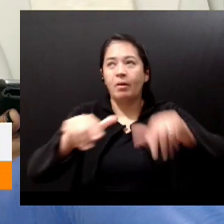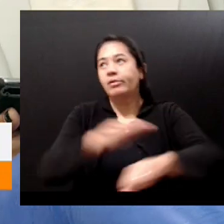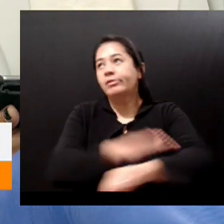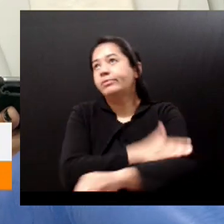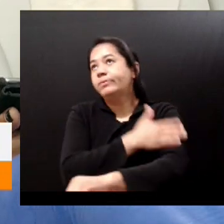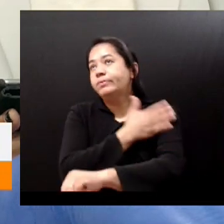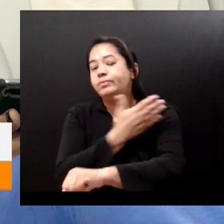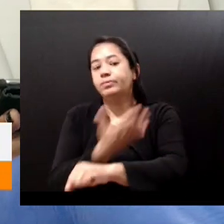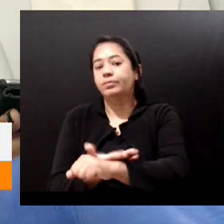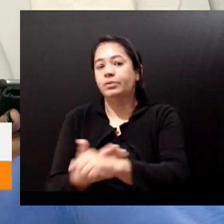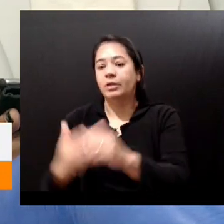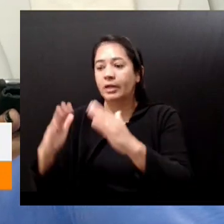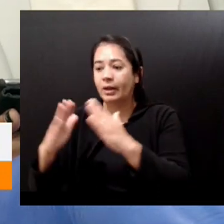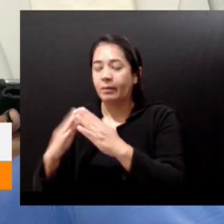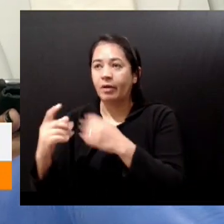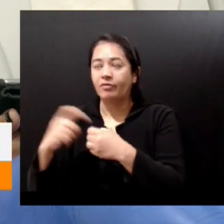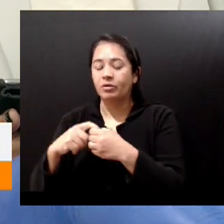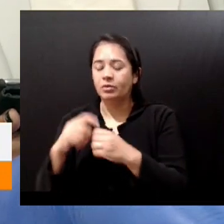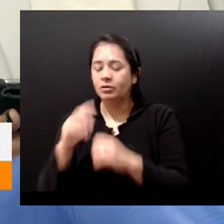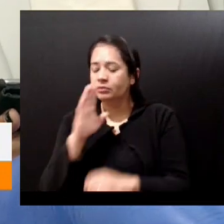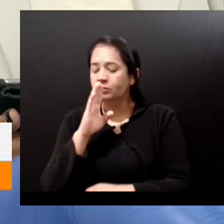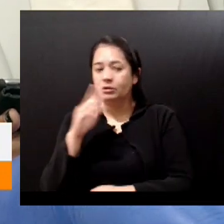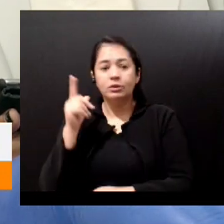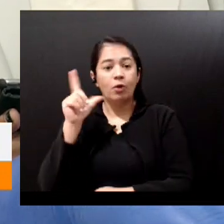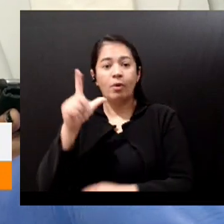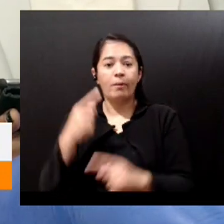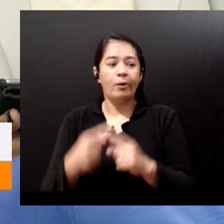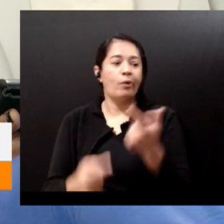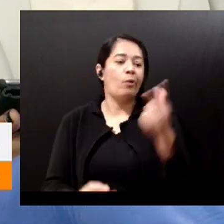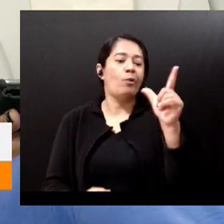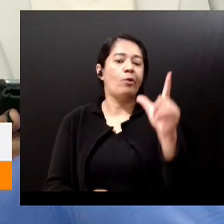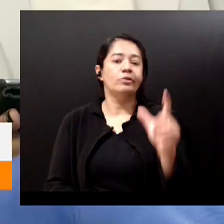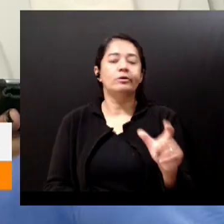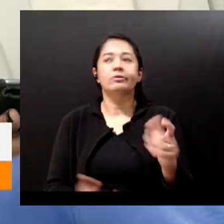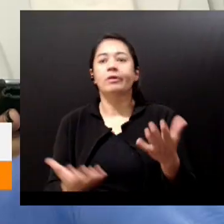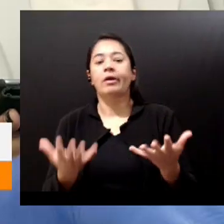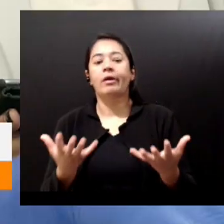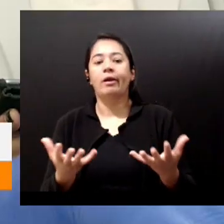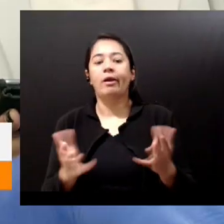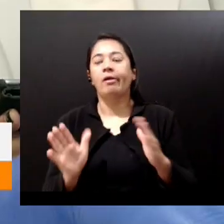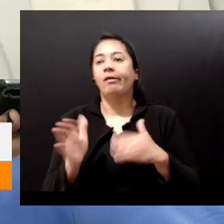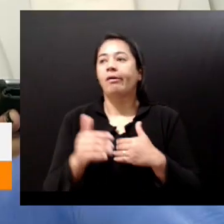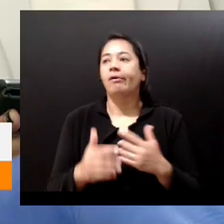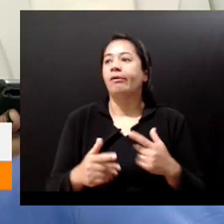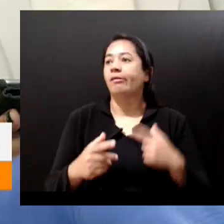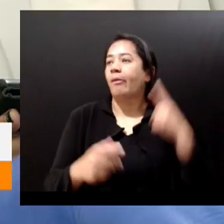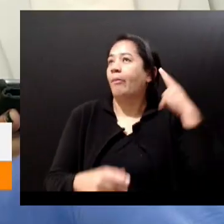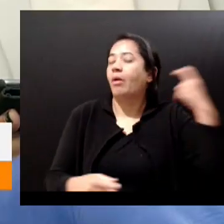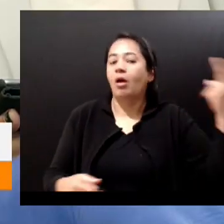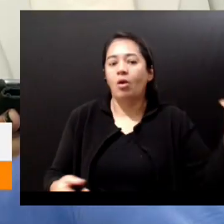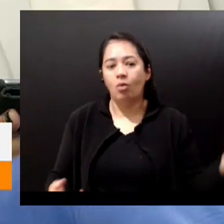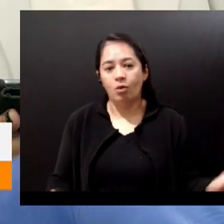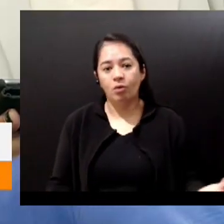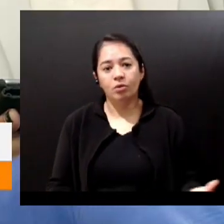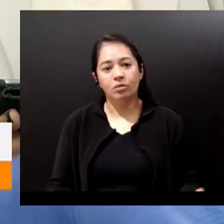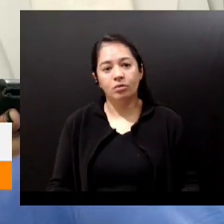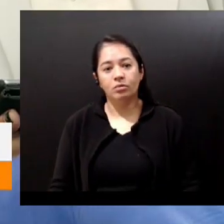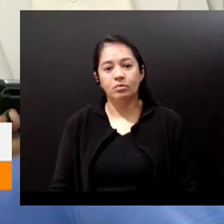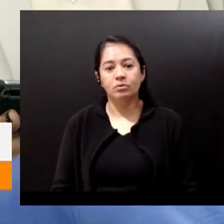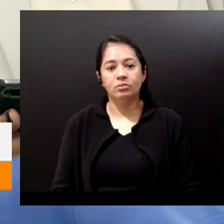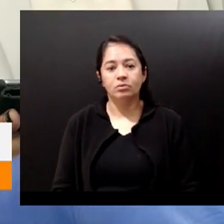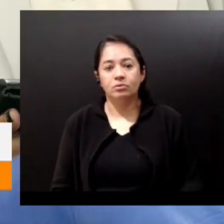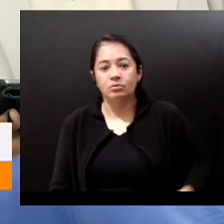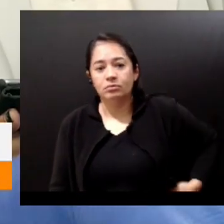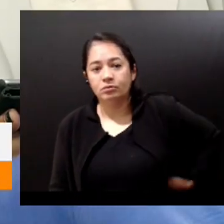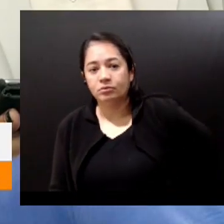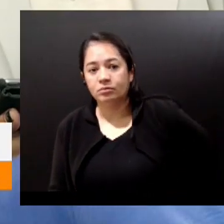em silêncio e não conseguem porque o outro quer fazer daquele momento ali, né, de retorno para sua casa, uma grande festa, uma grande